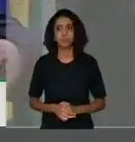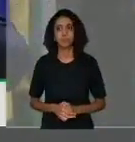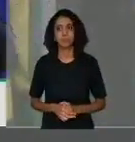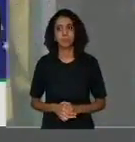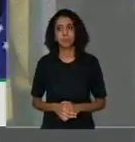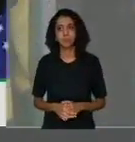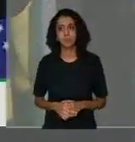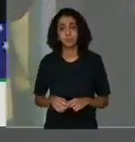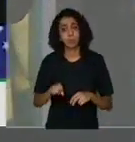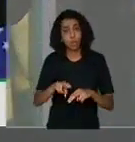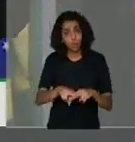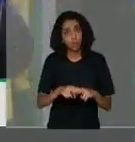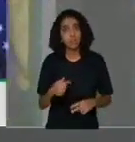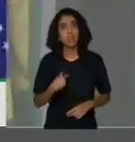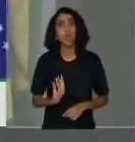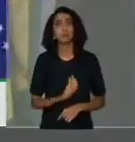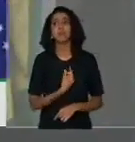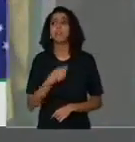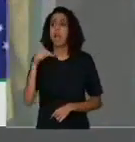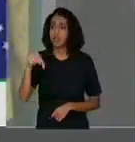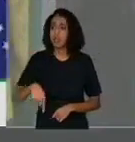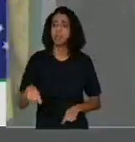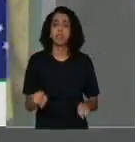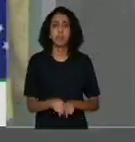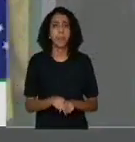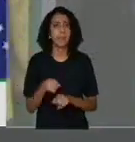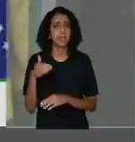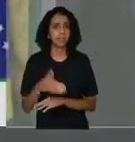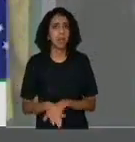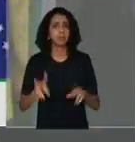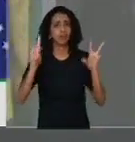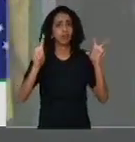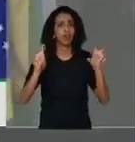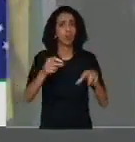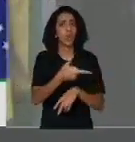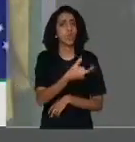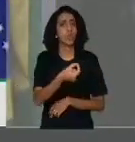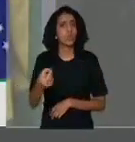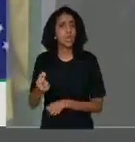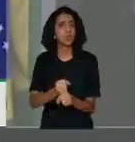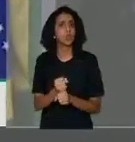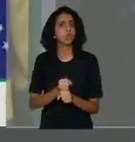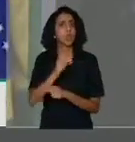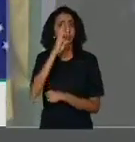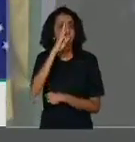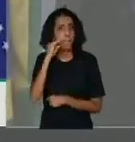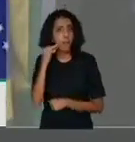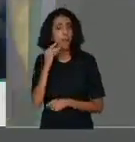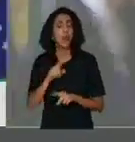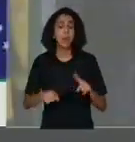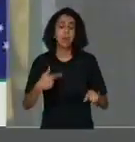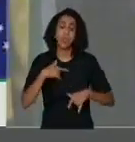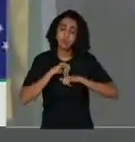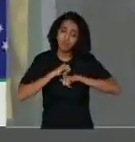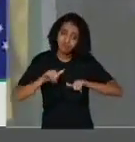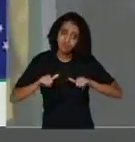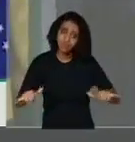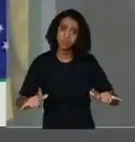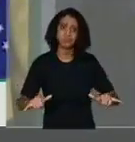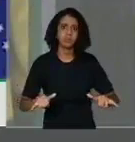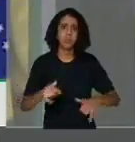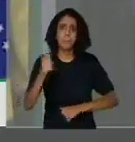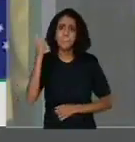assim, também participar desse evento de 200 anos de Karl Marx, com a minha reflexão